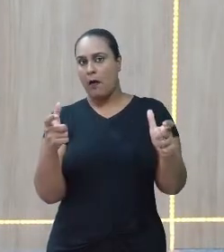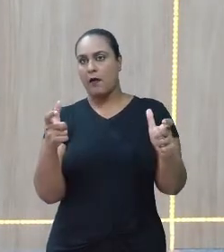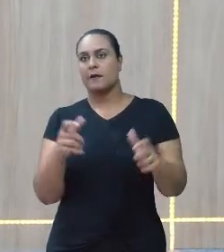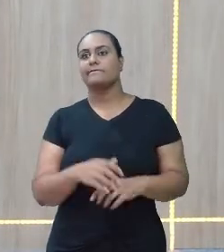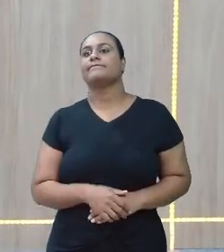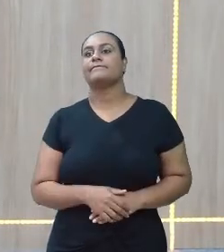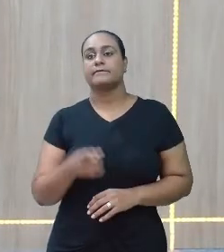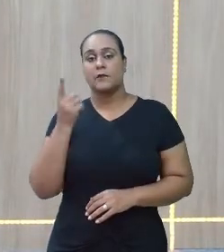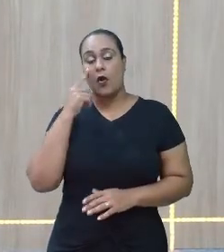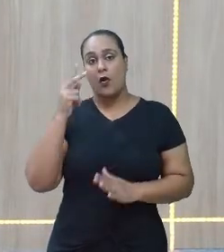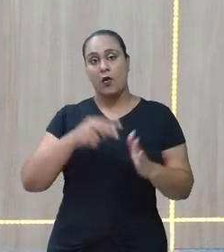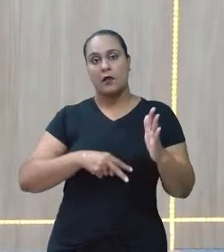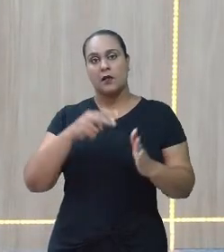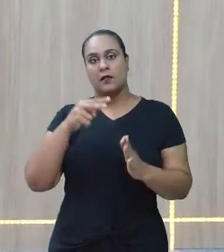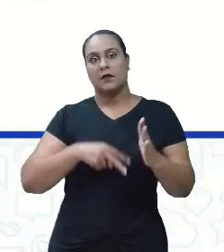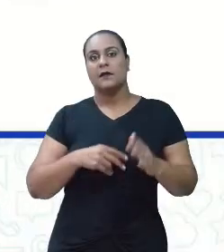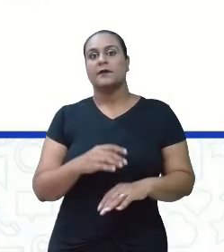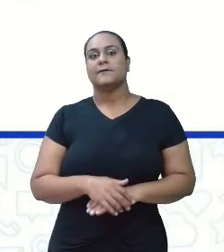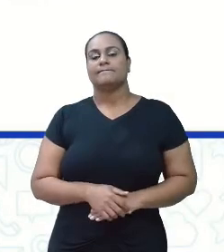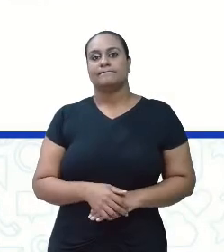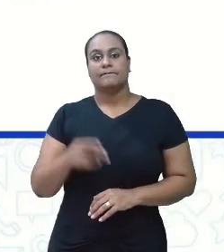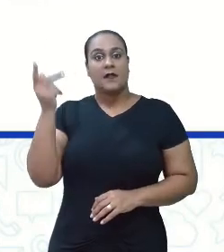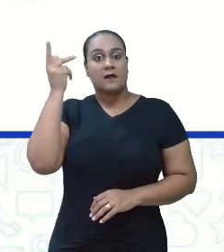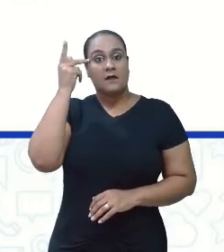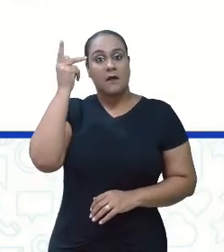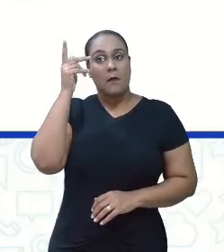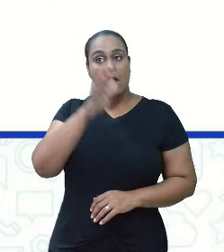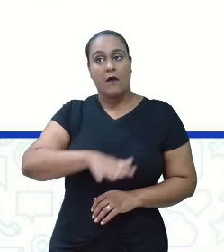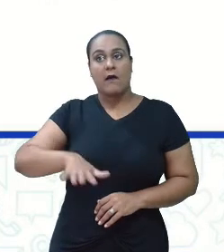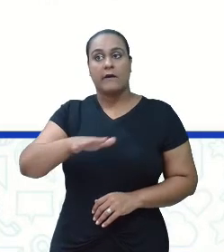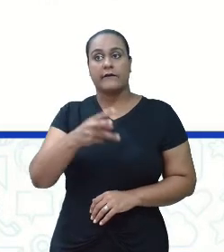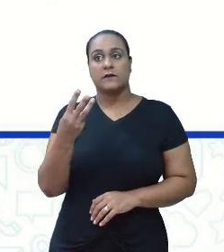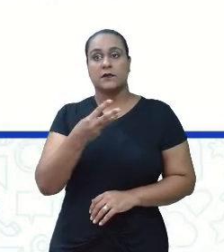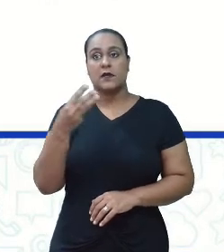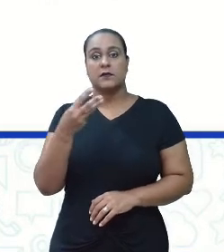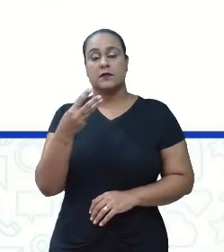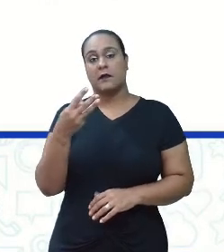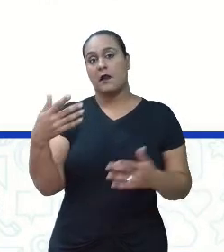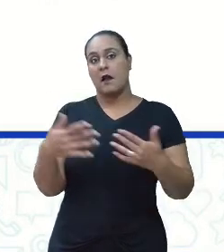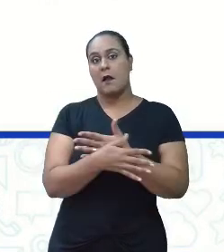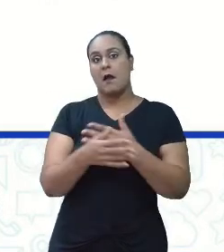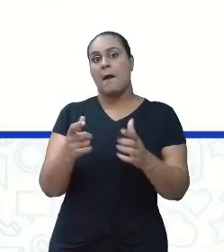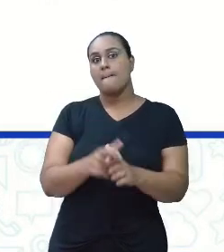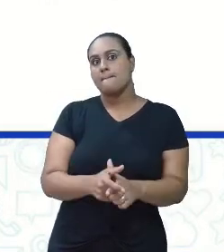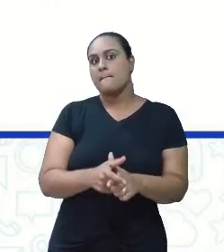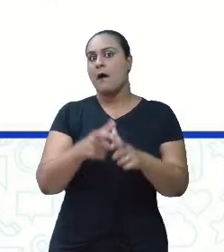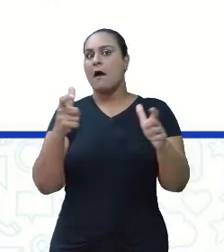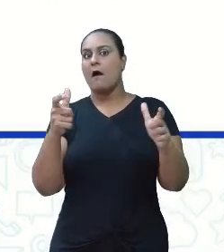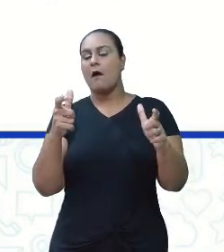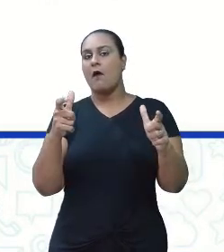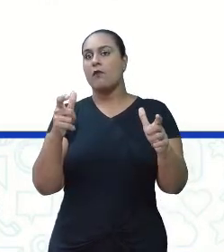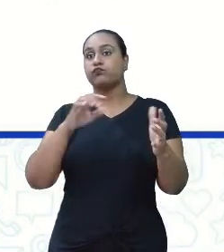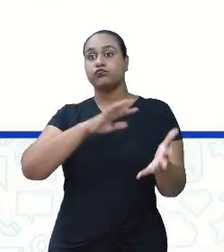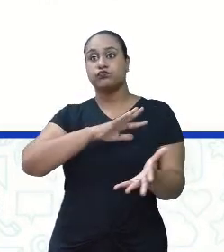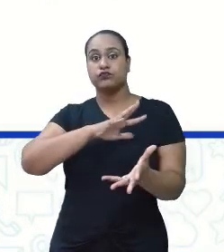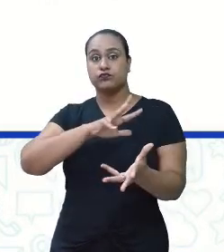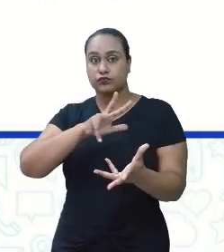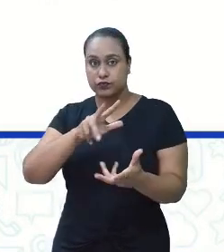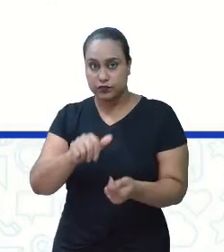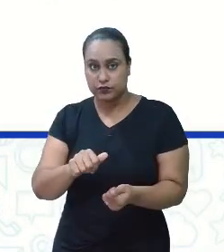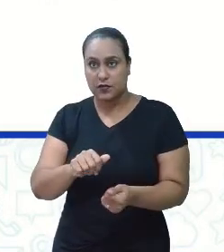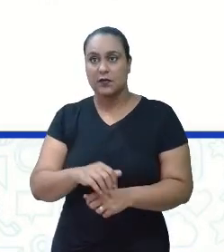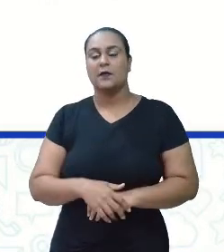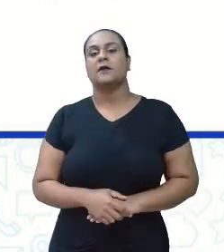acompanha comigo, lê comigo na tela, a Grande São Paulo, terceira maior metrópole do mundo. O professor Revoredo já está entrando aqui no estúdio. Chegue, meu filho,